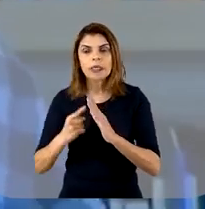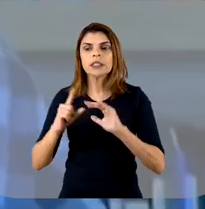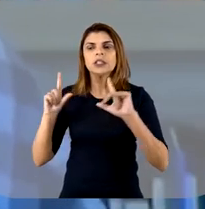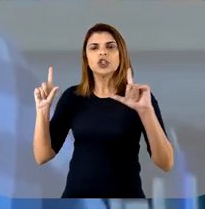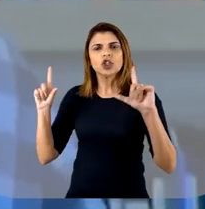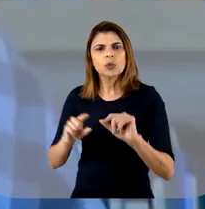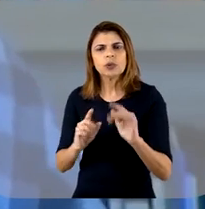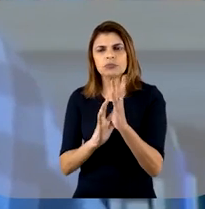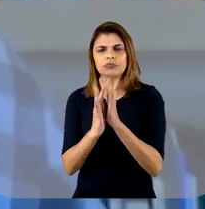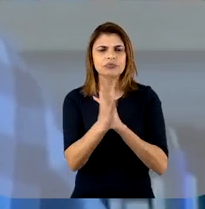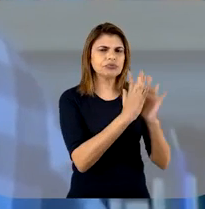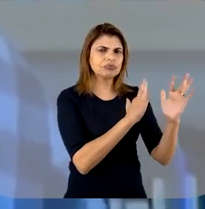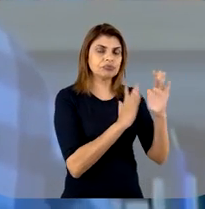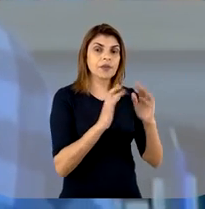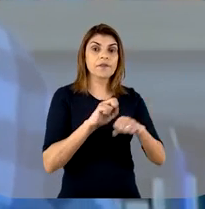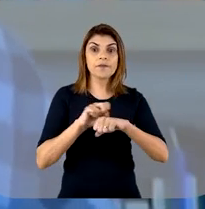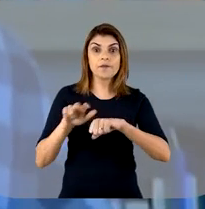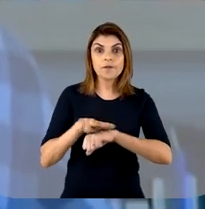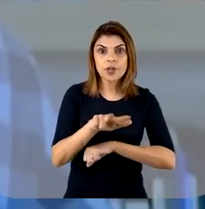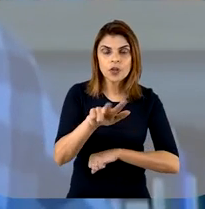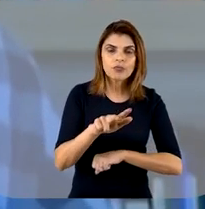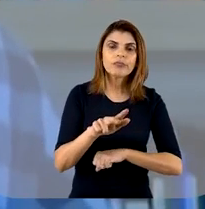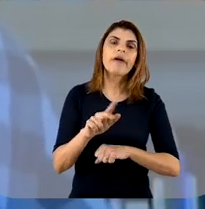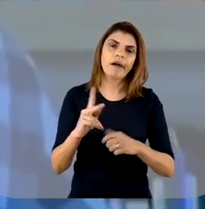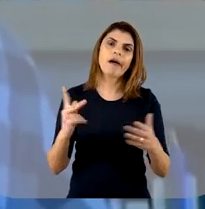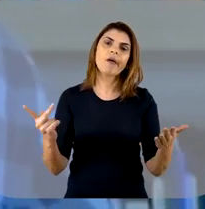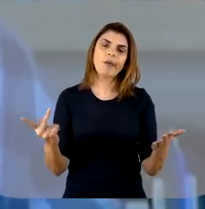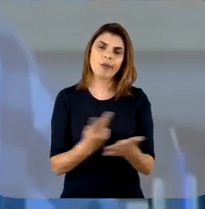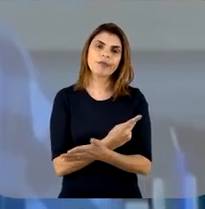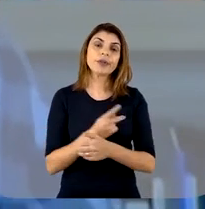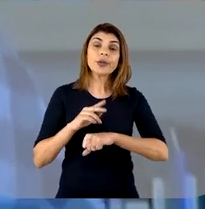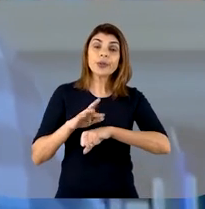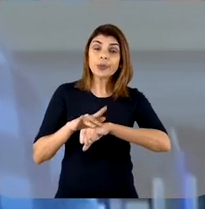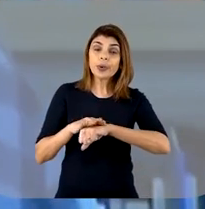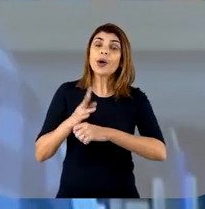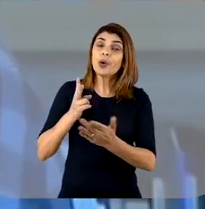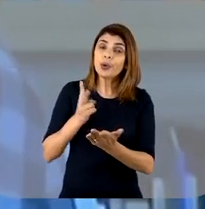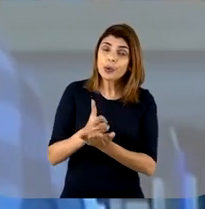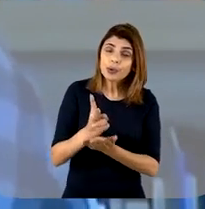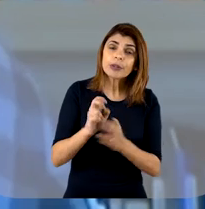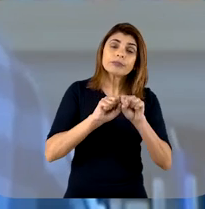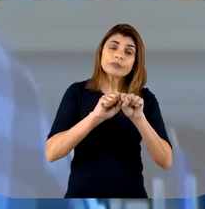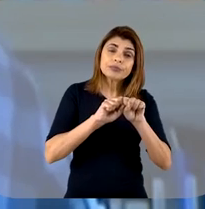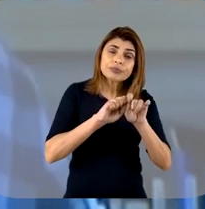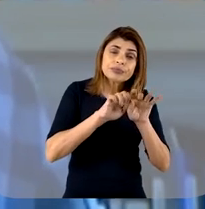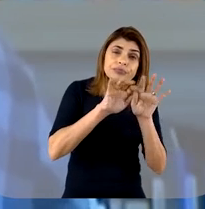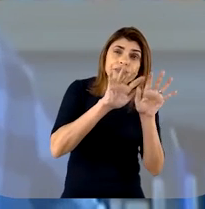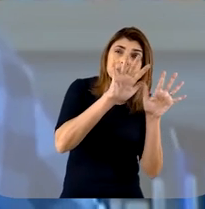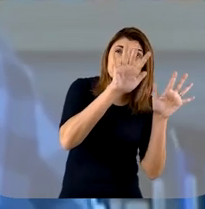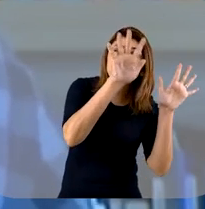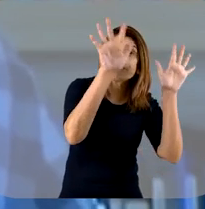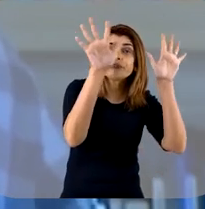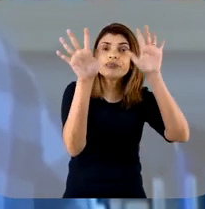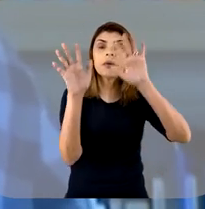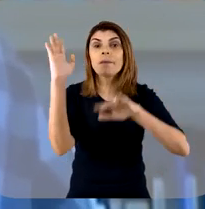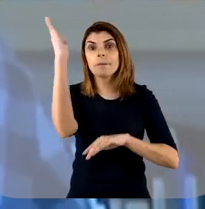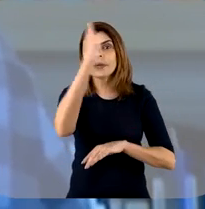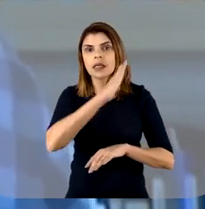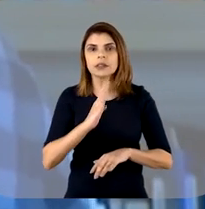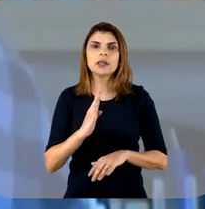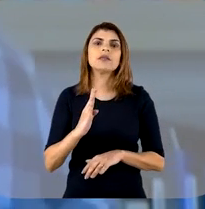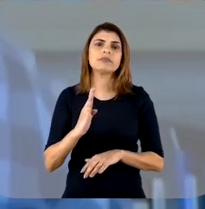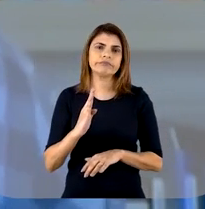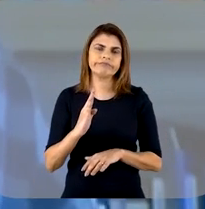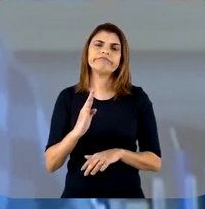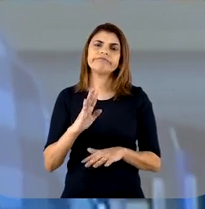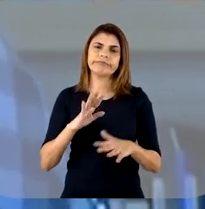reduzisse a circulação do vírus, então isso permitiu com que a doença continuasse se espalhando para o Brasil e mantesse níveis altos